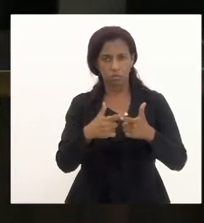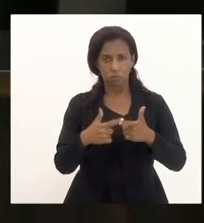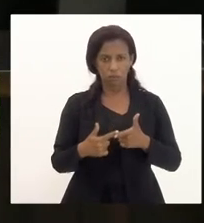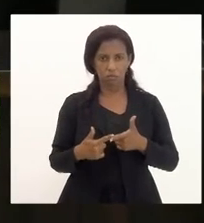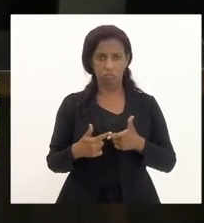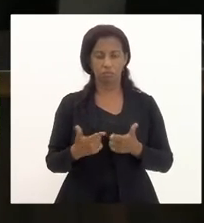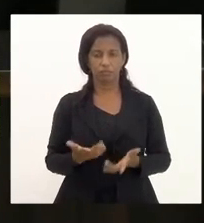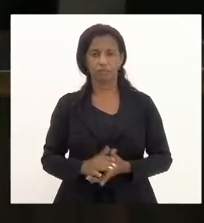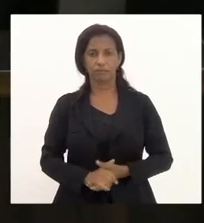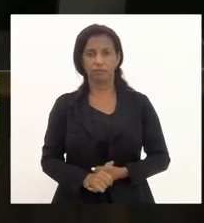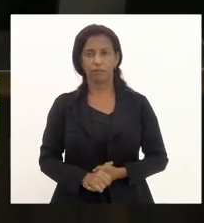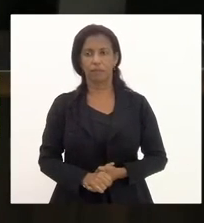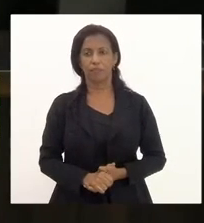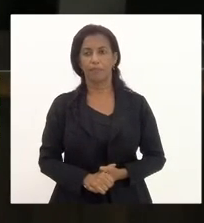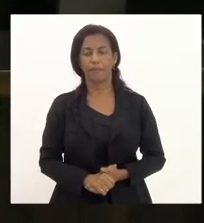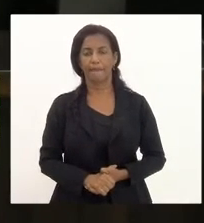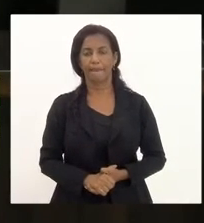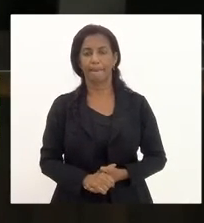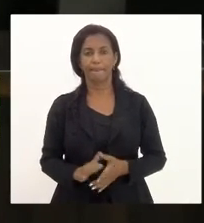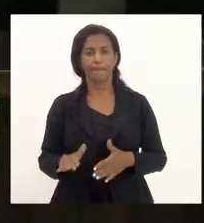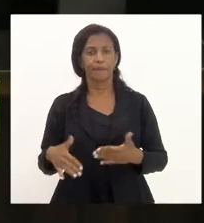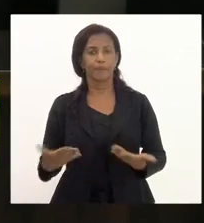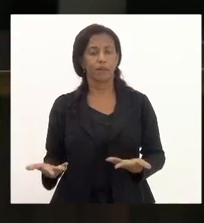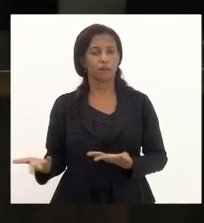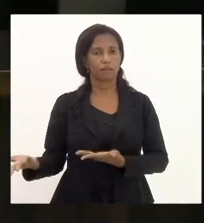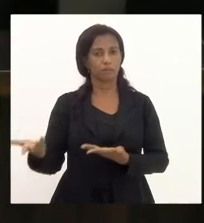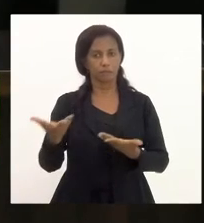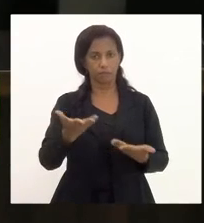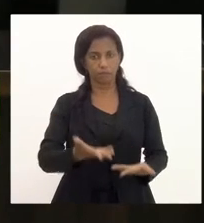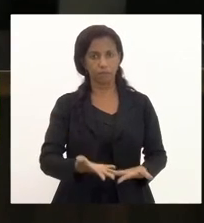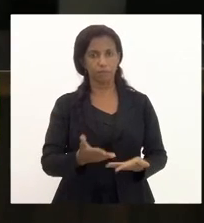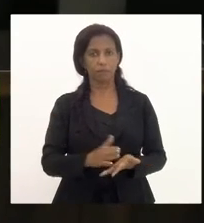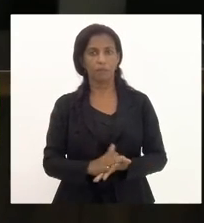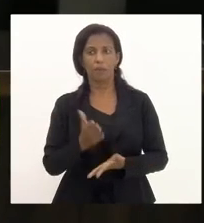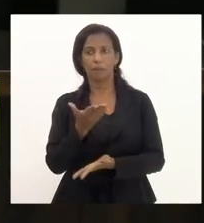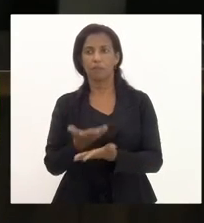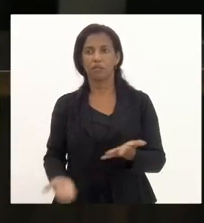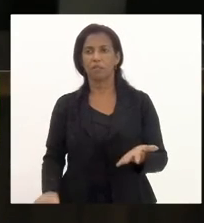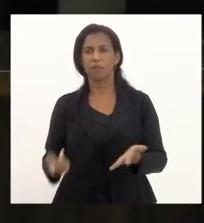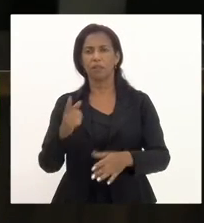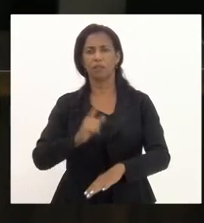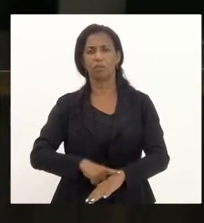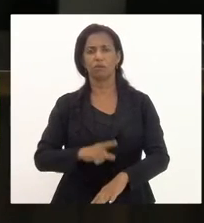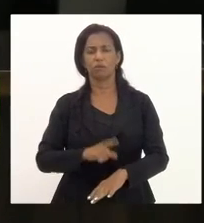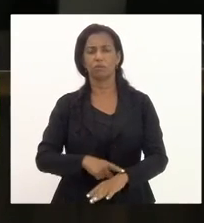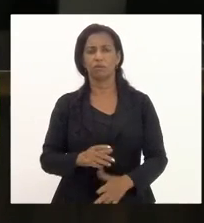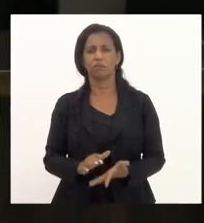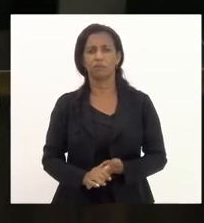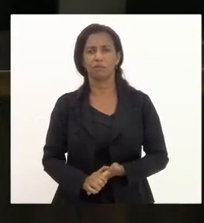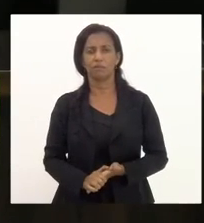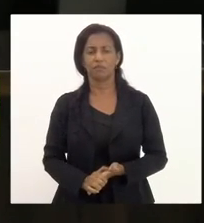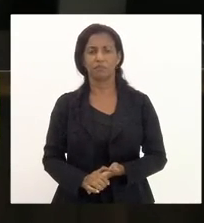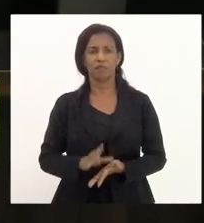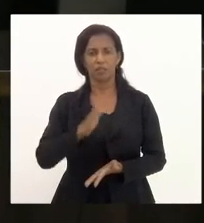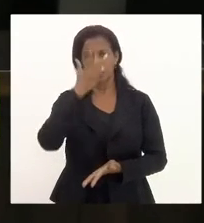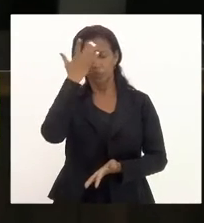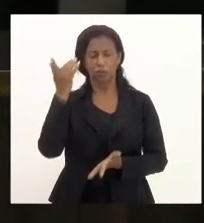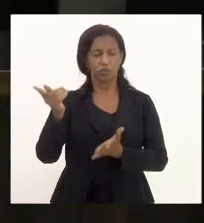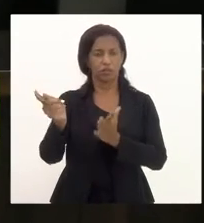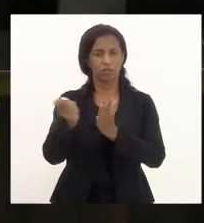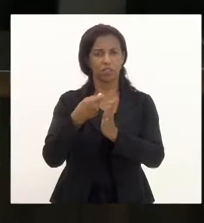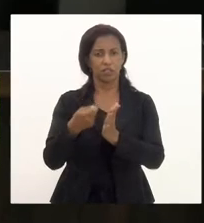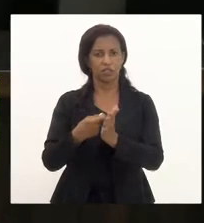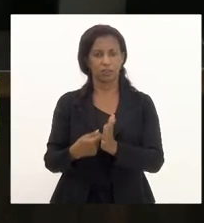não Fazenda Então queria passar já para não perder muito tempo aqueles que se inscreveram